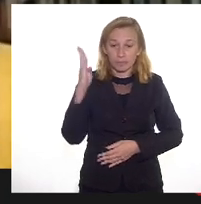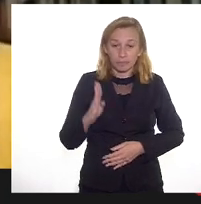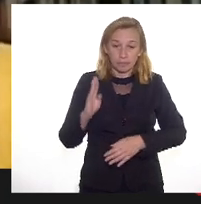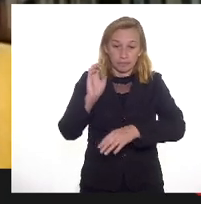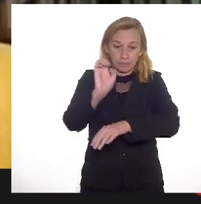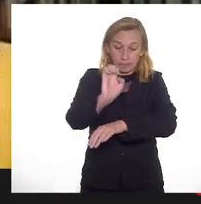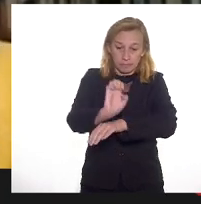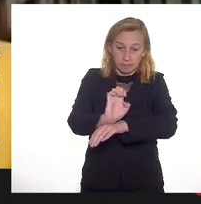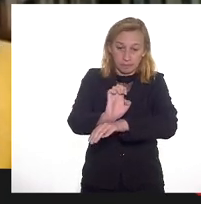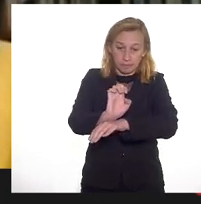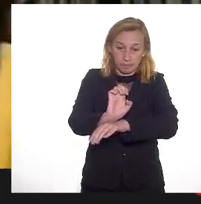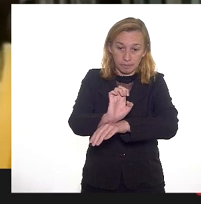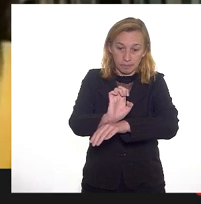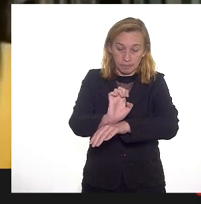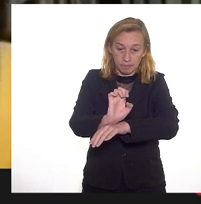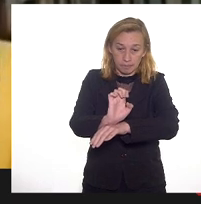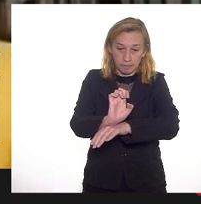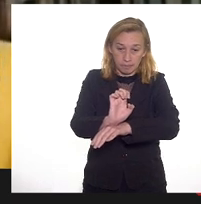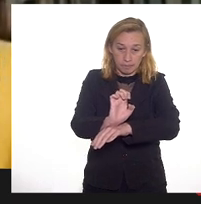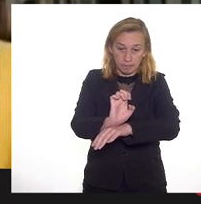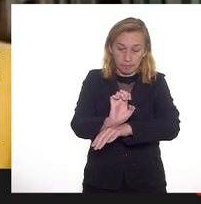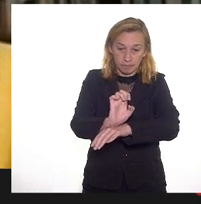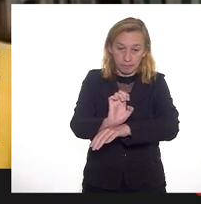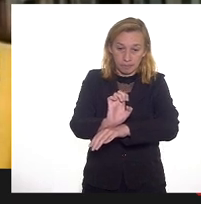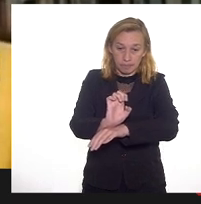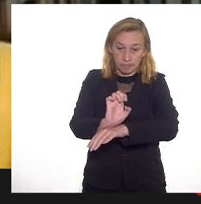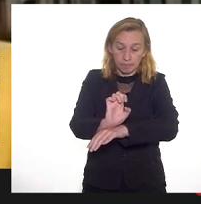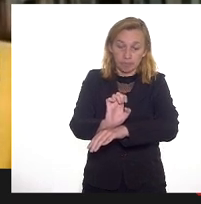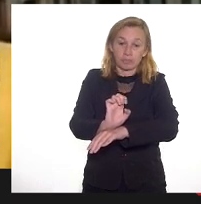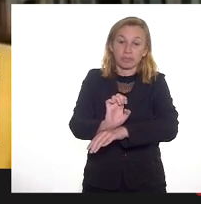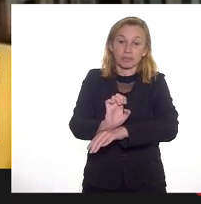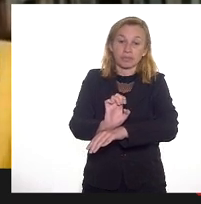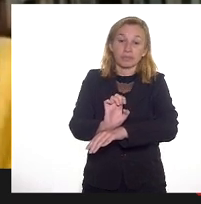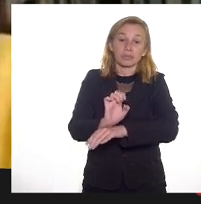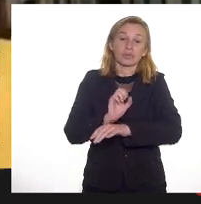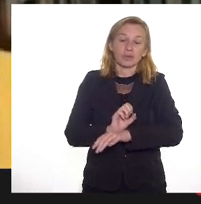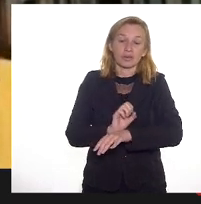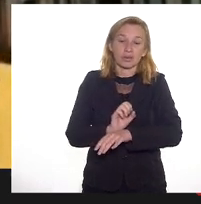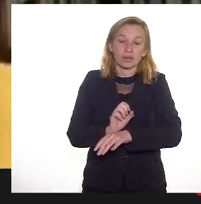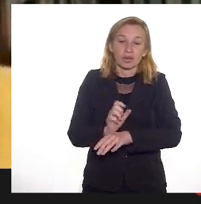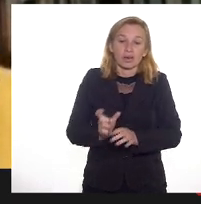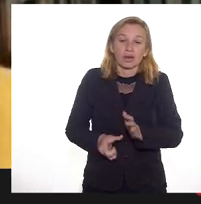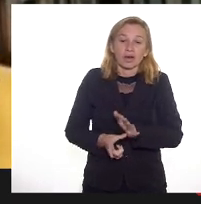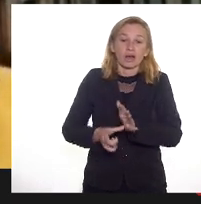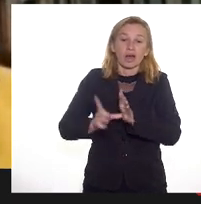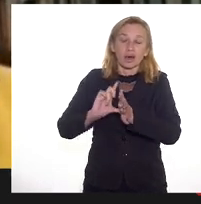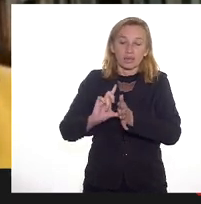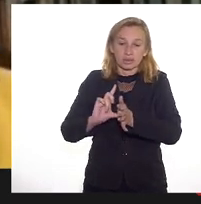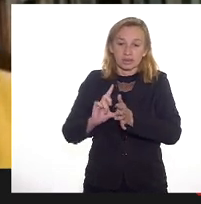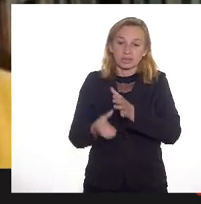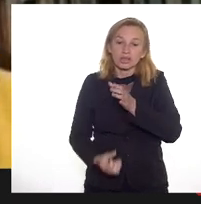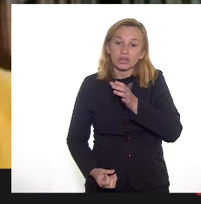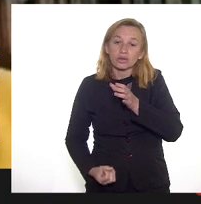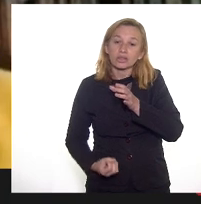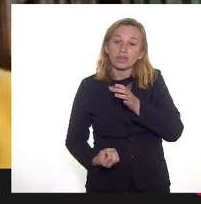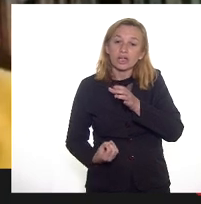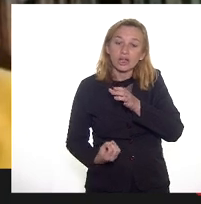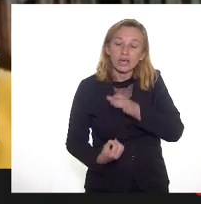Estado precedeu a nação, quer dizer, nós tivemos um Estado antes de ter construído de